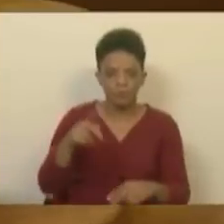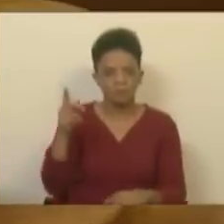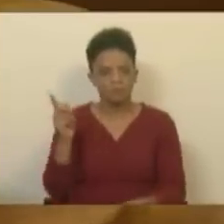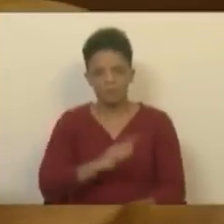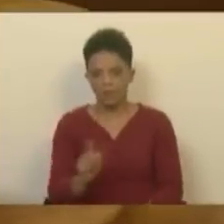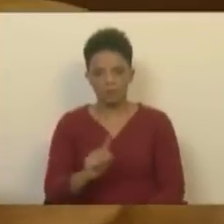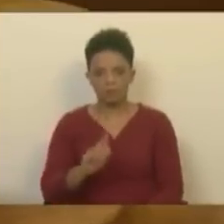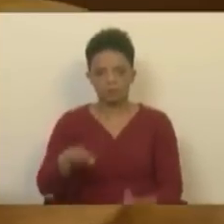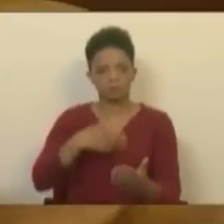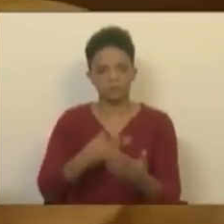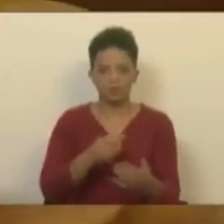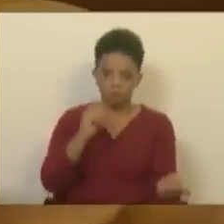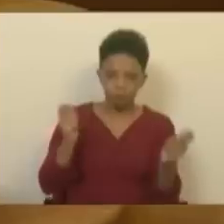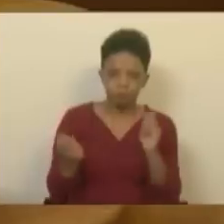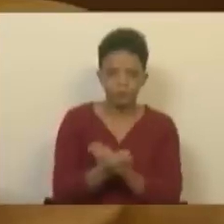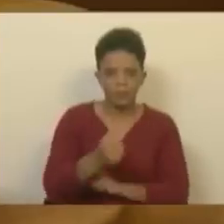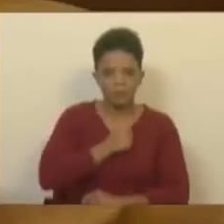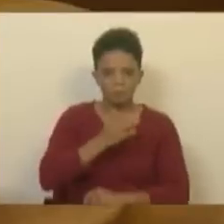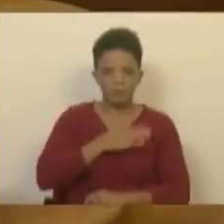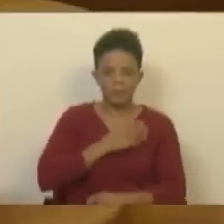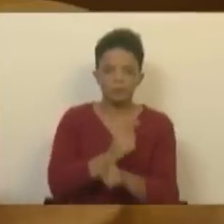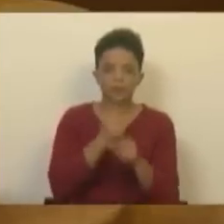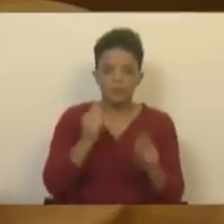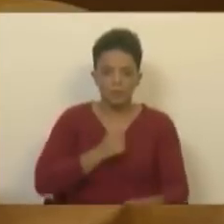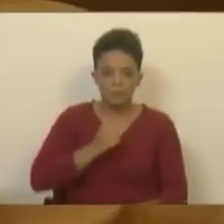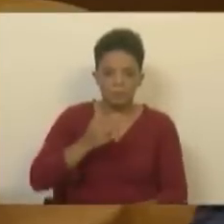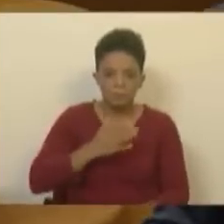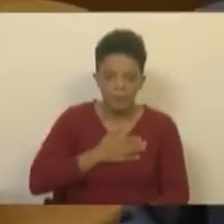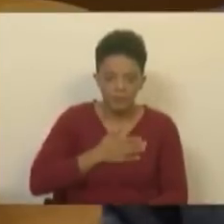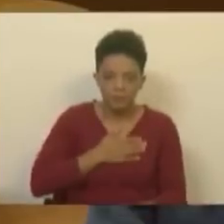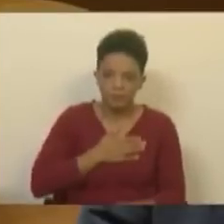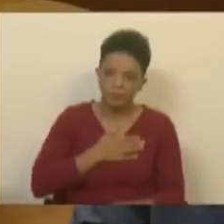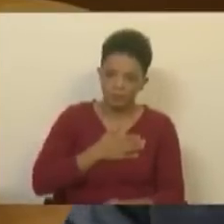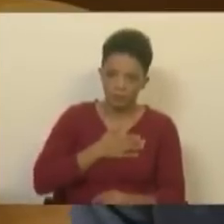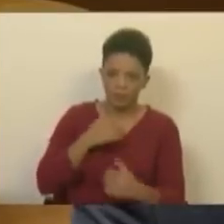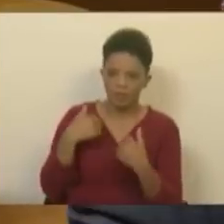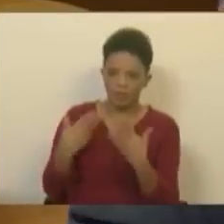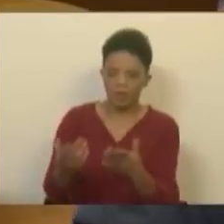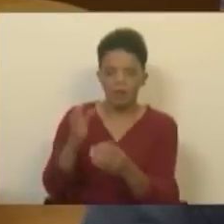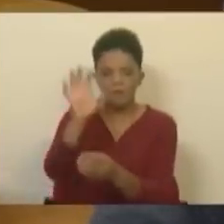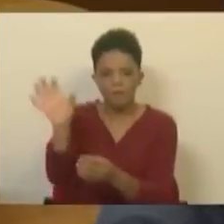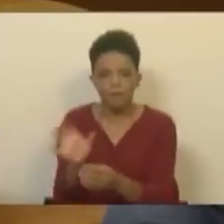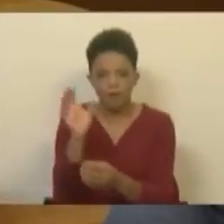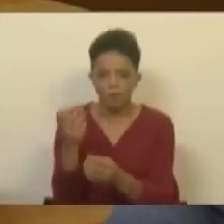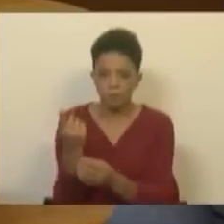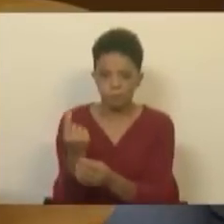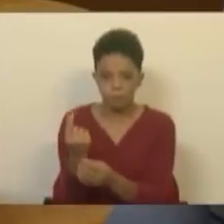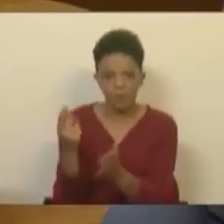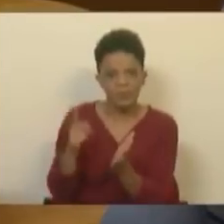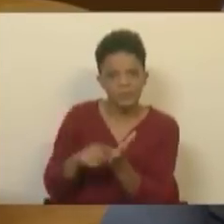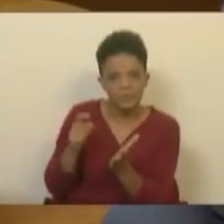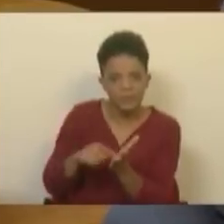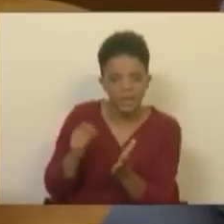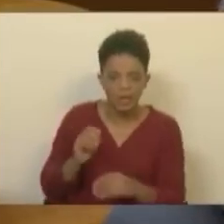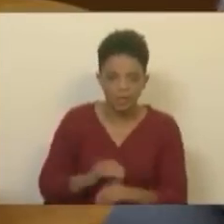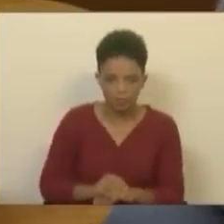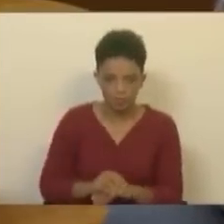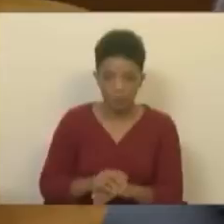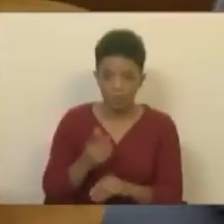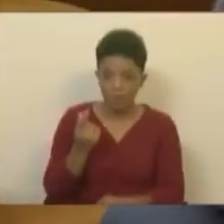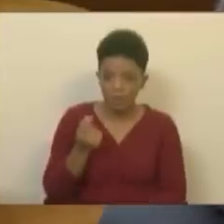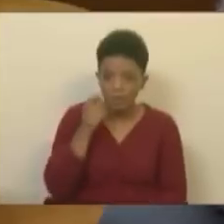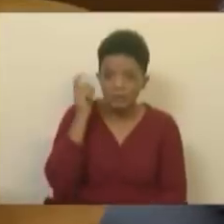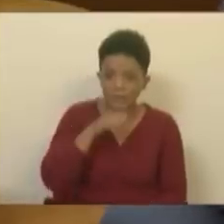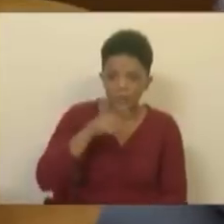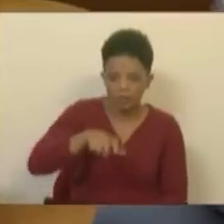para reestruturar a empresa para pôr a empresa dotada dos mecanismos financeiros necessários com